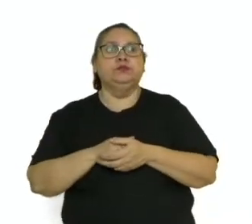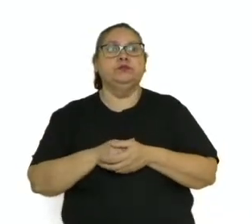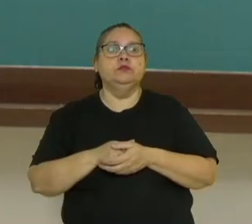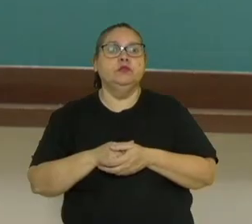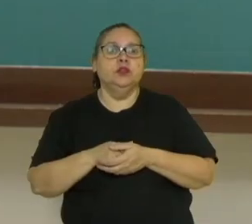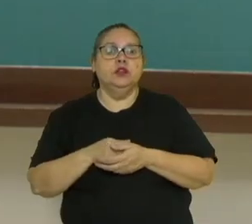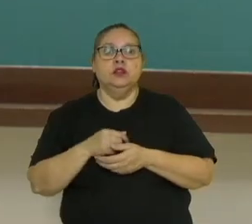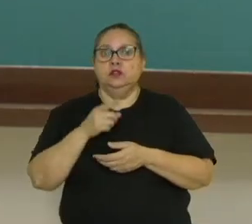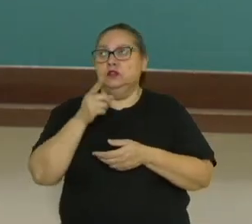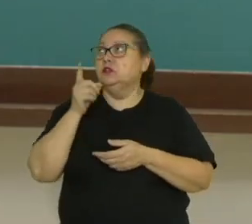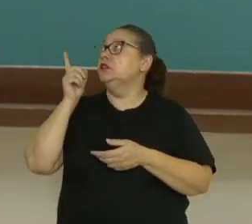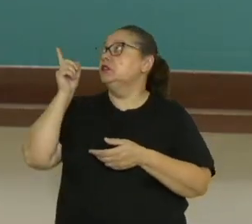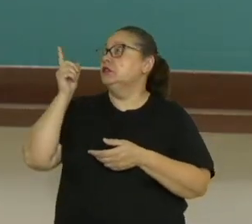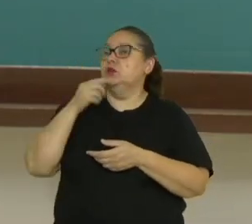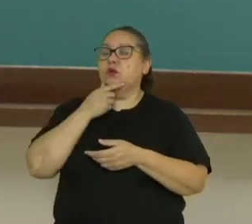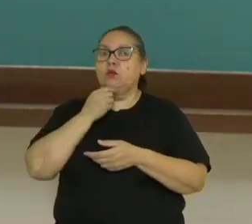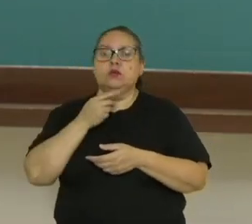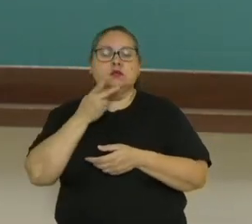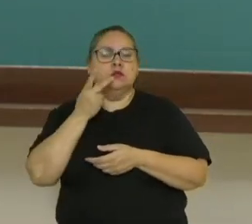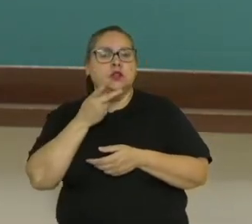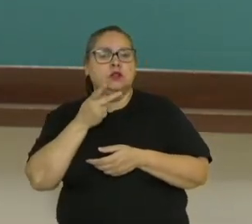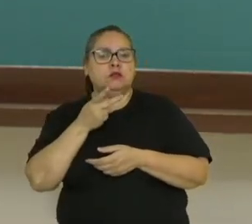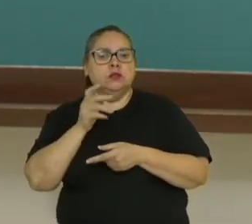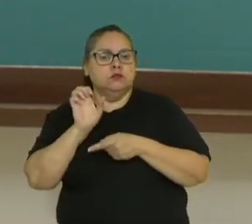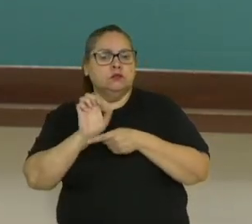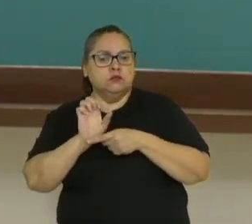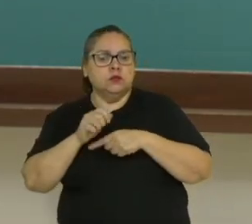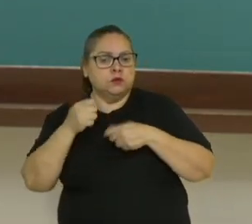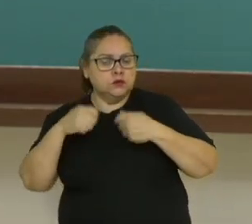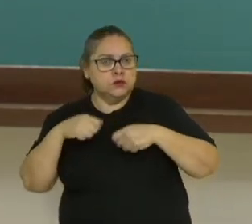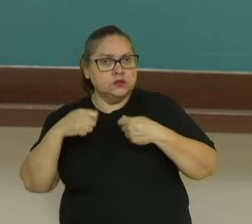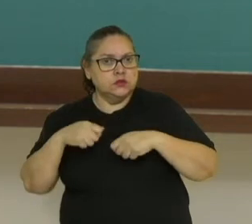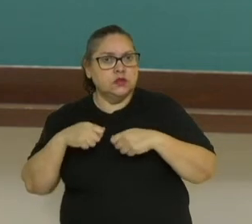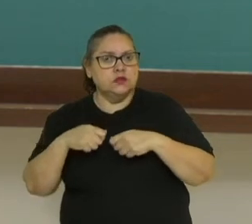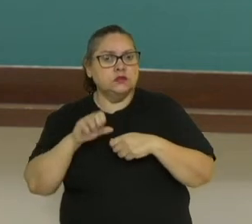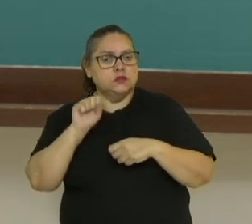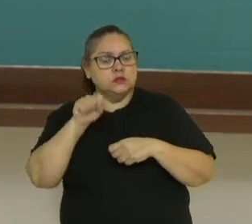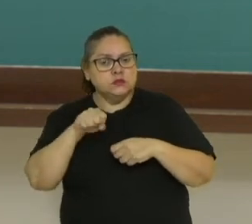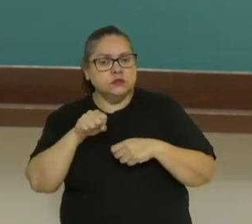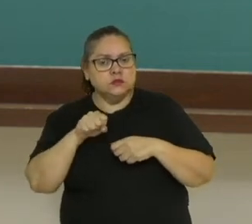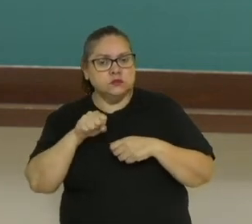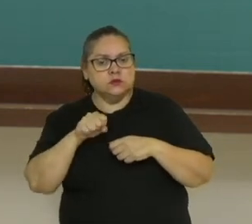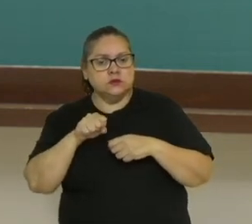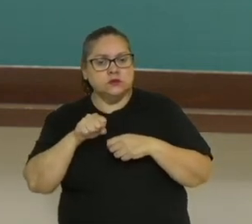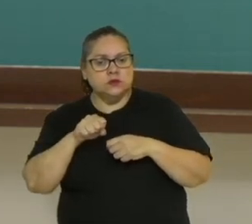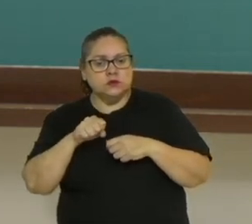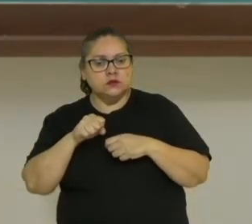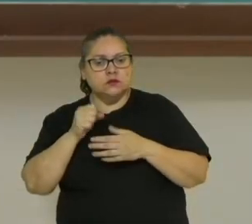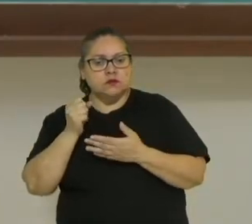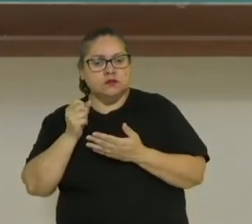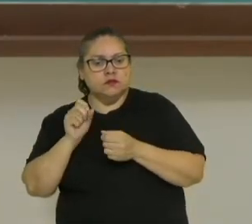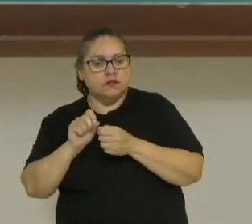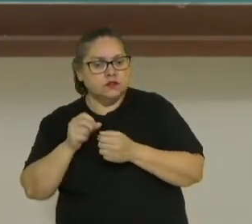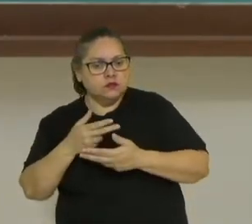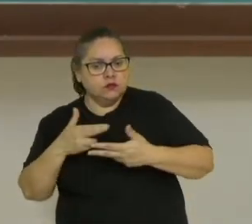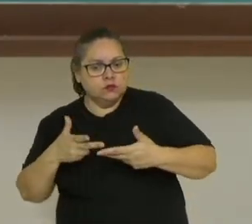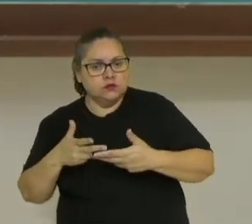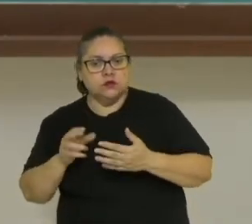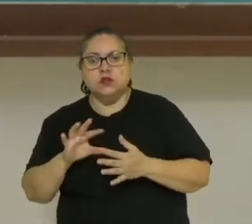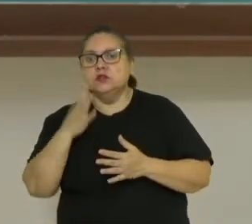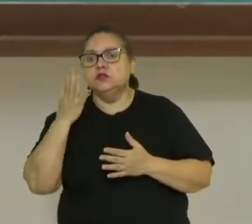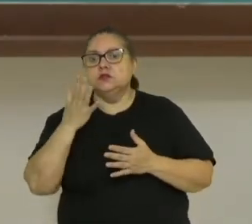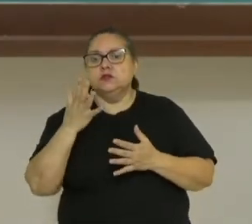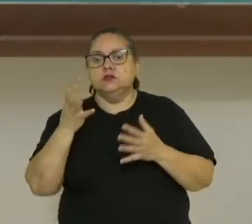Segundo Keynes, ele falava que o Estado sim deveria intervir caso acontecesse